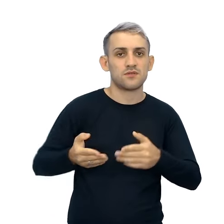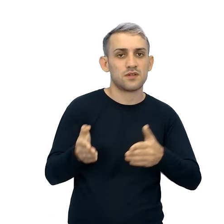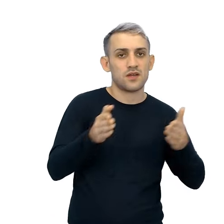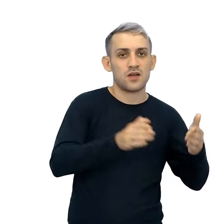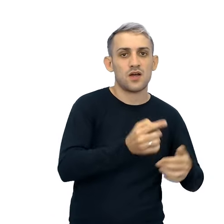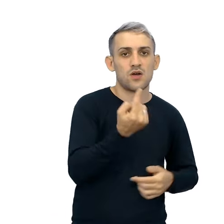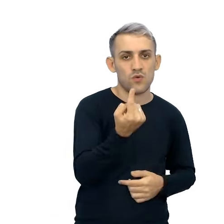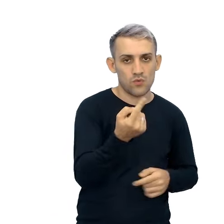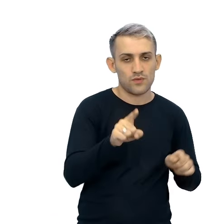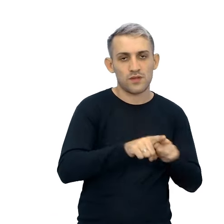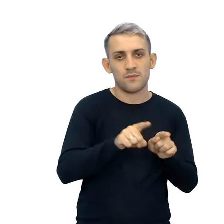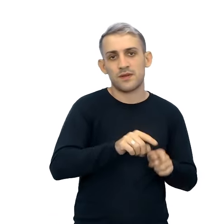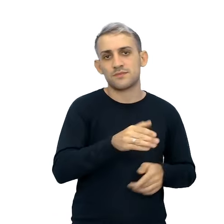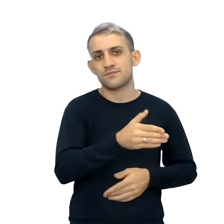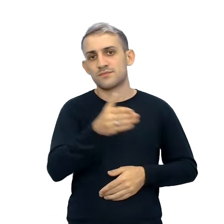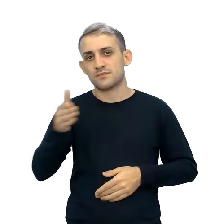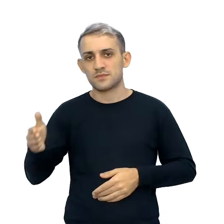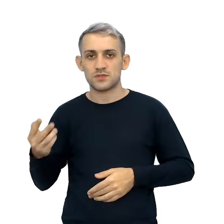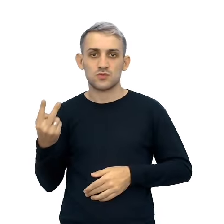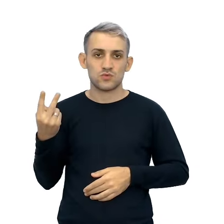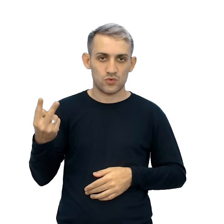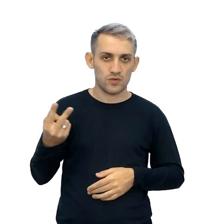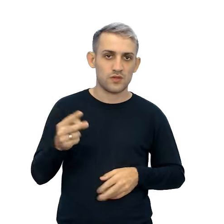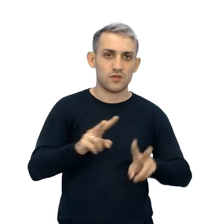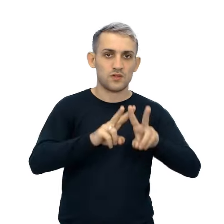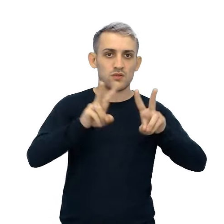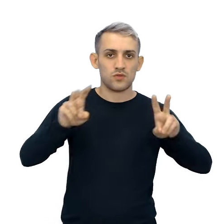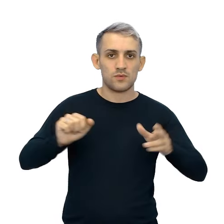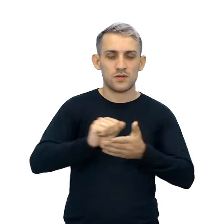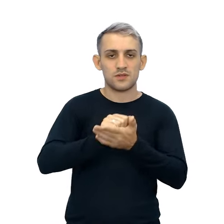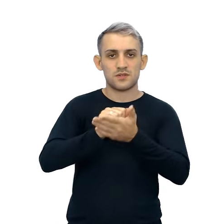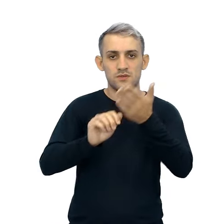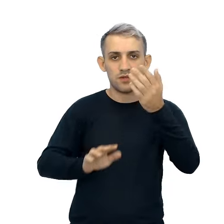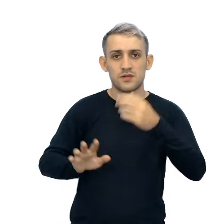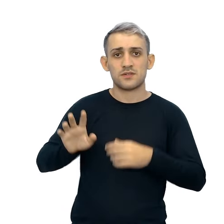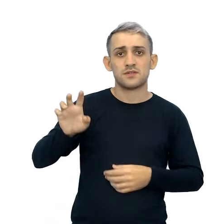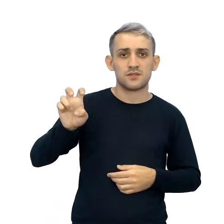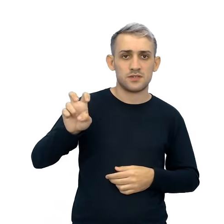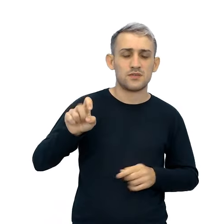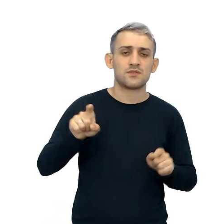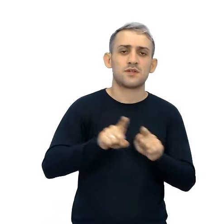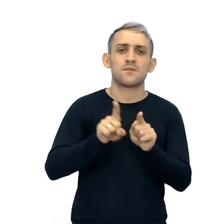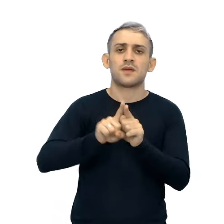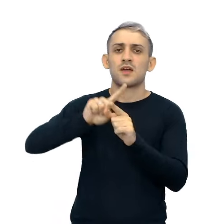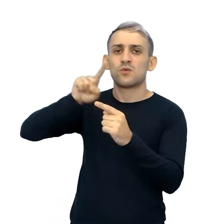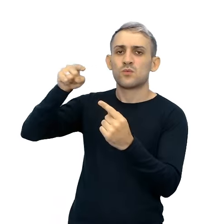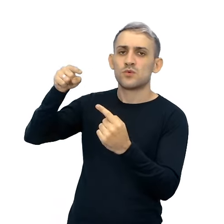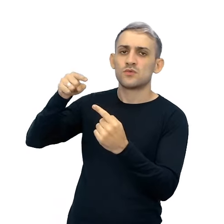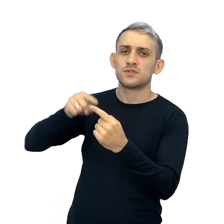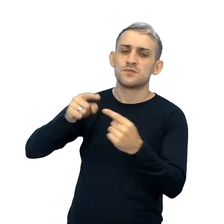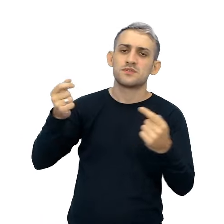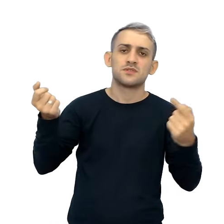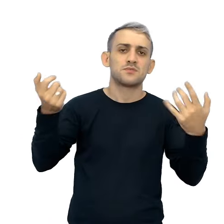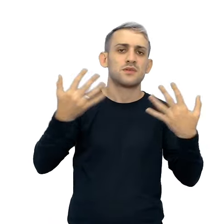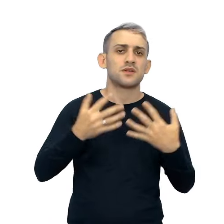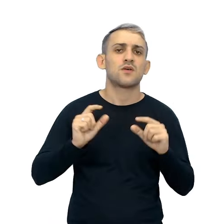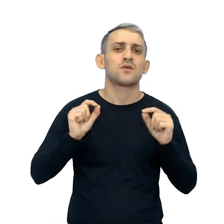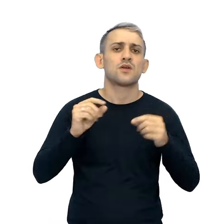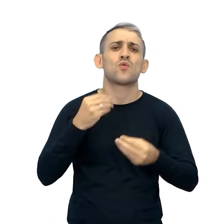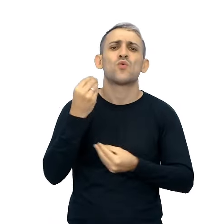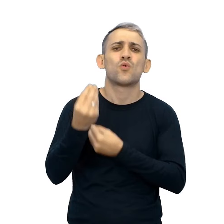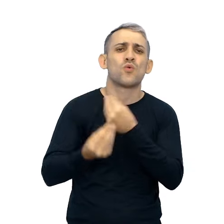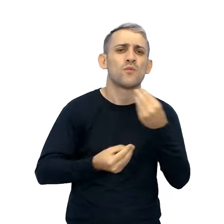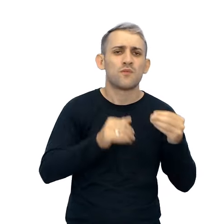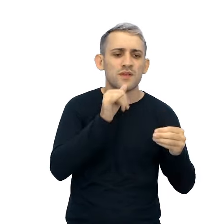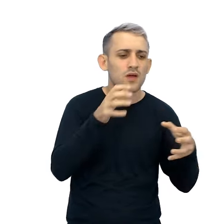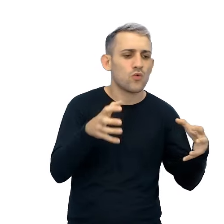quanto nessa parte 2 da etapa relacionada à sequência de atividades 5, com o objetivo de explicitar como é que o